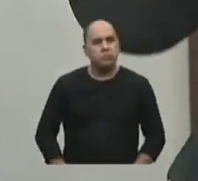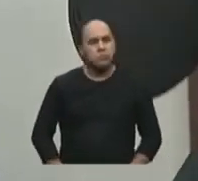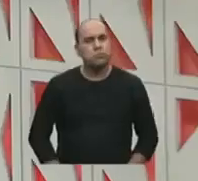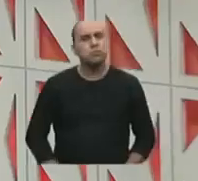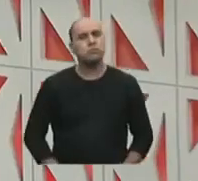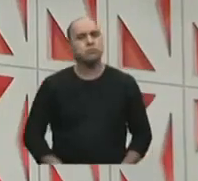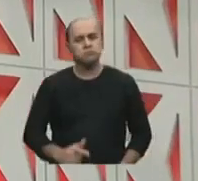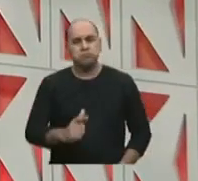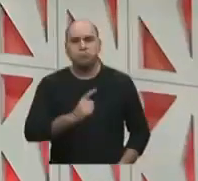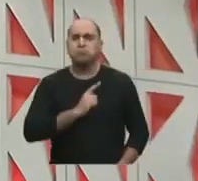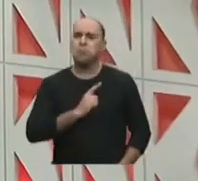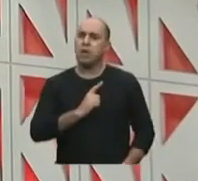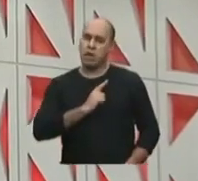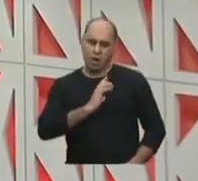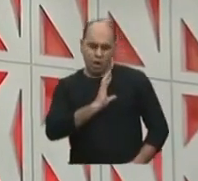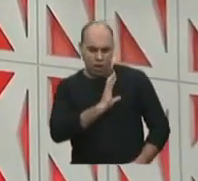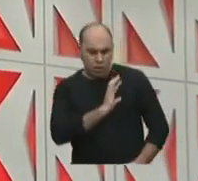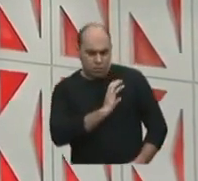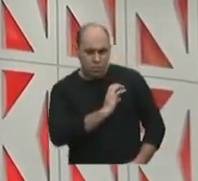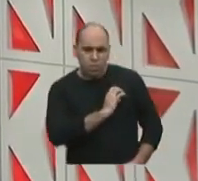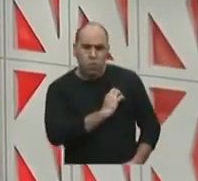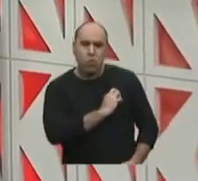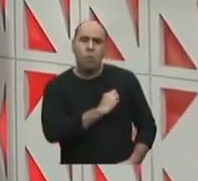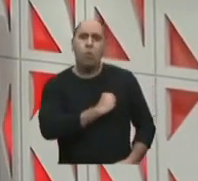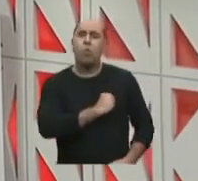lindos. Amores que